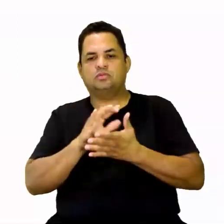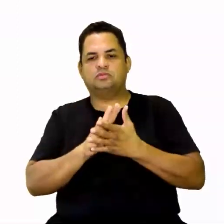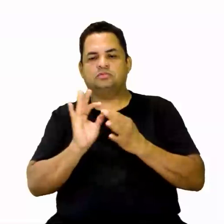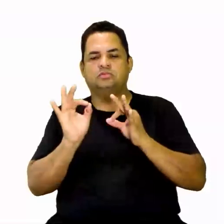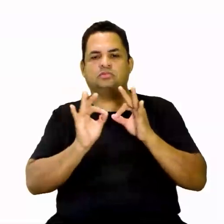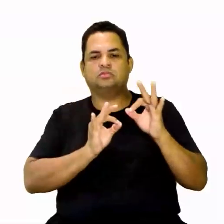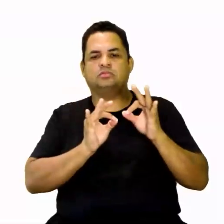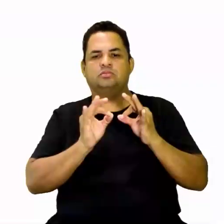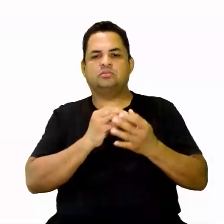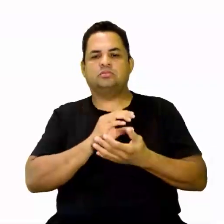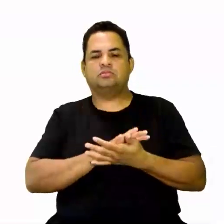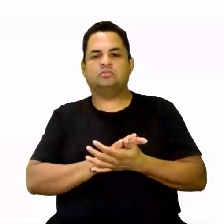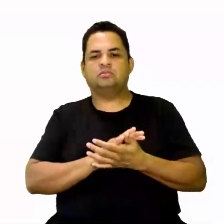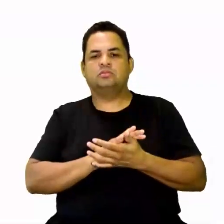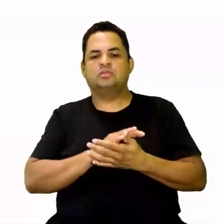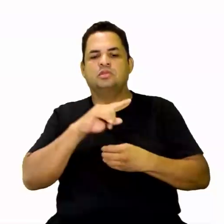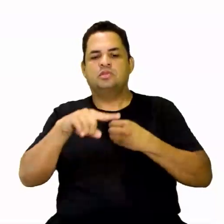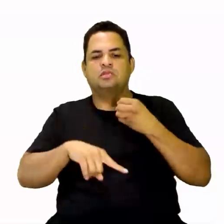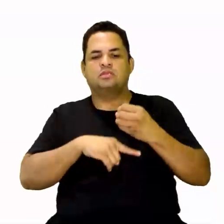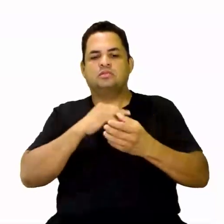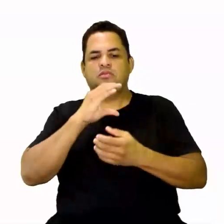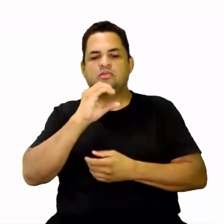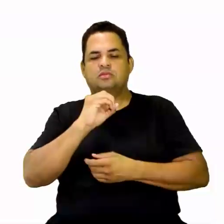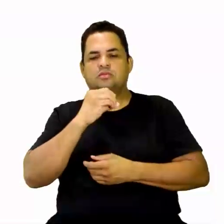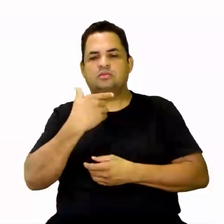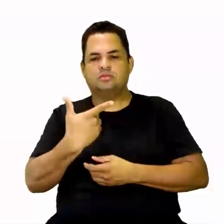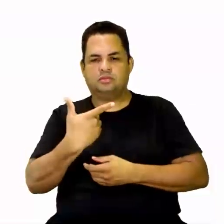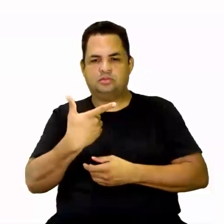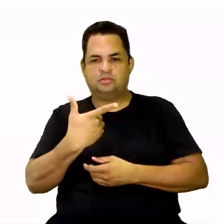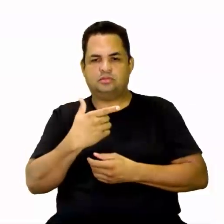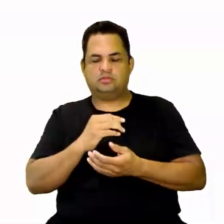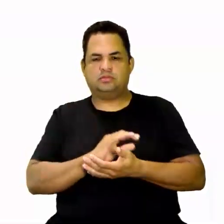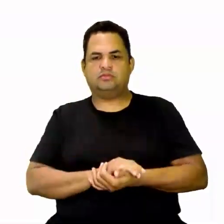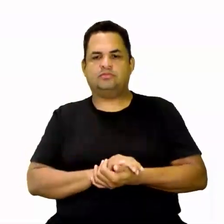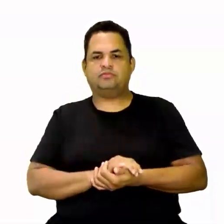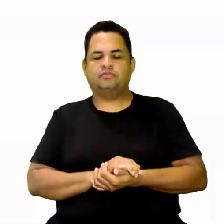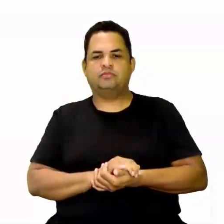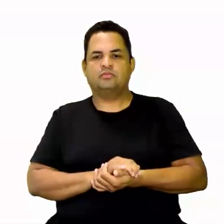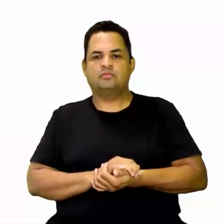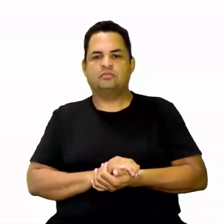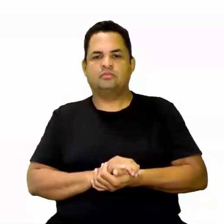somente por átomos de oxigênio. Tá vendo?